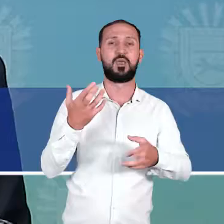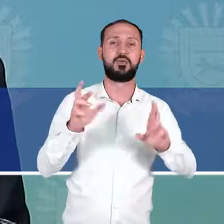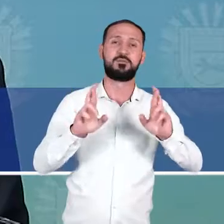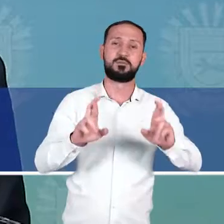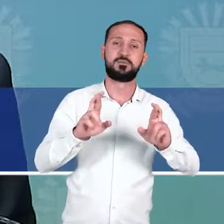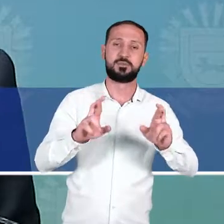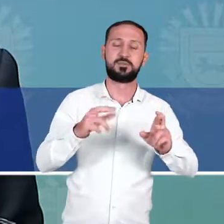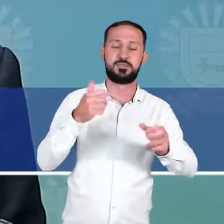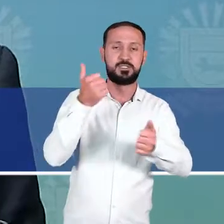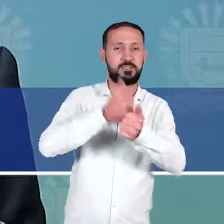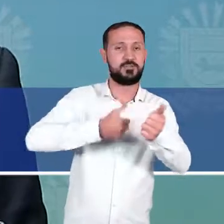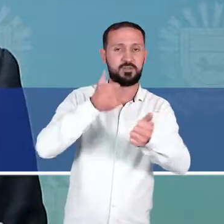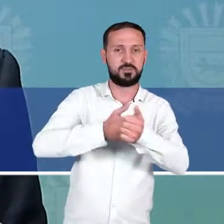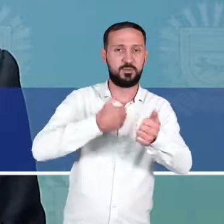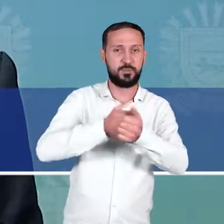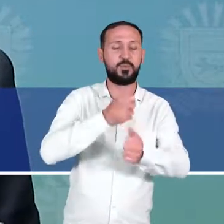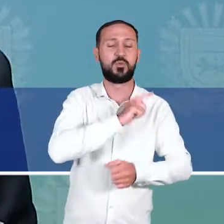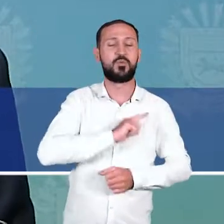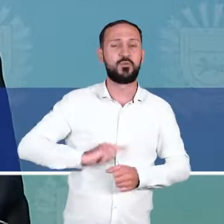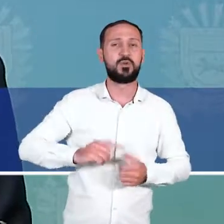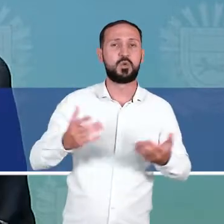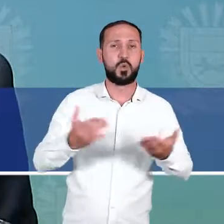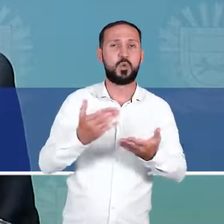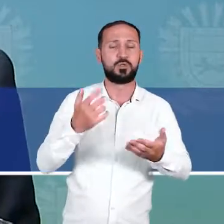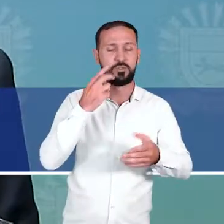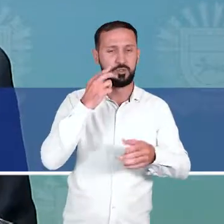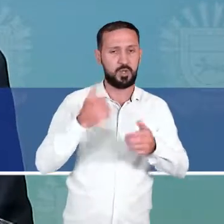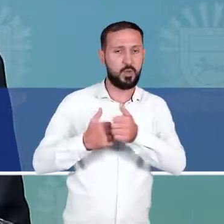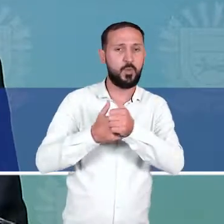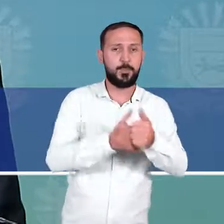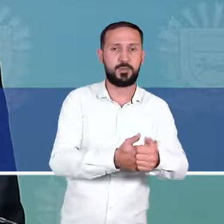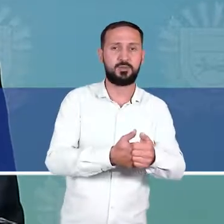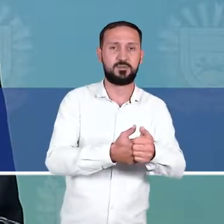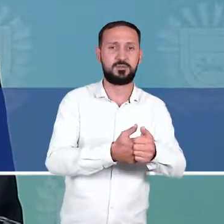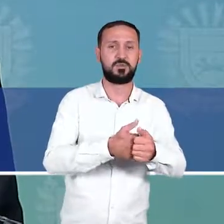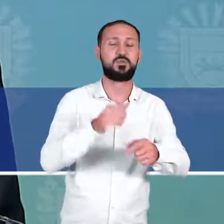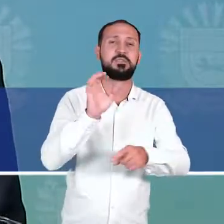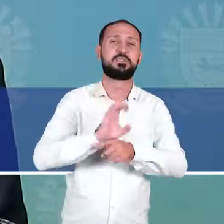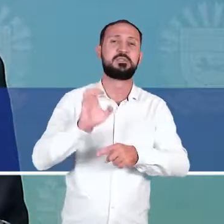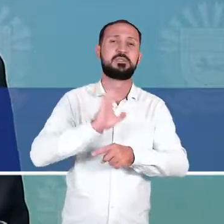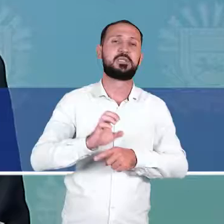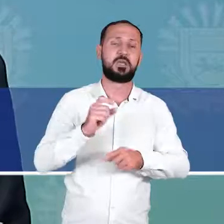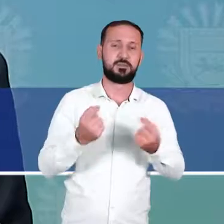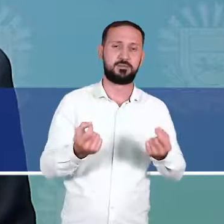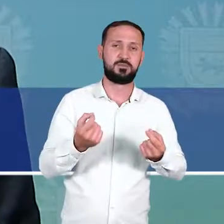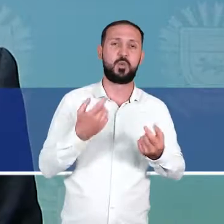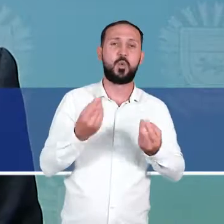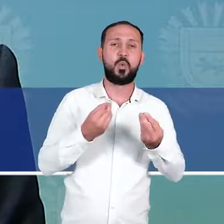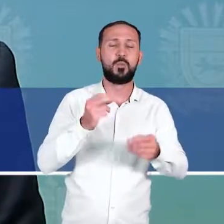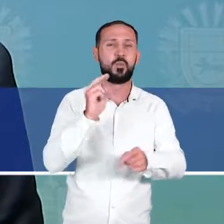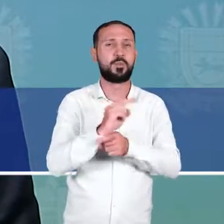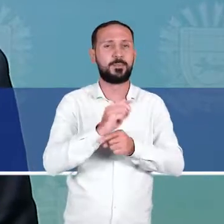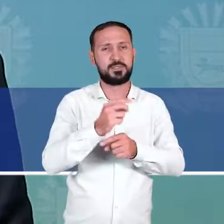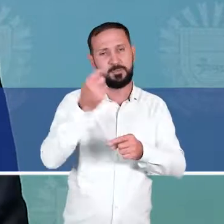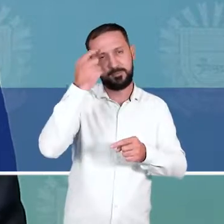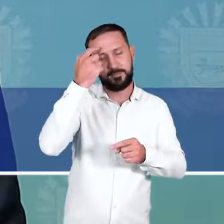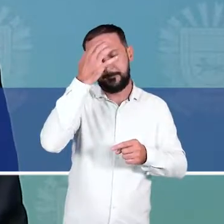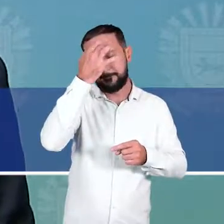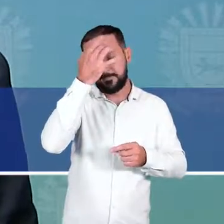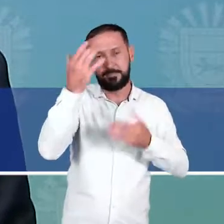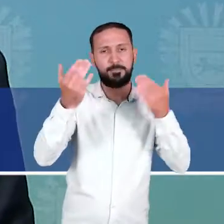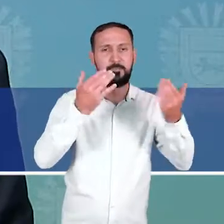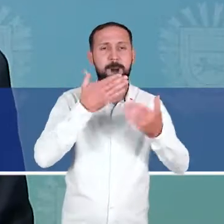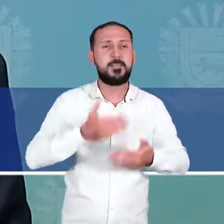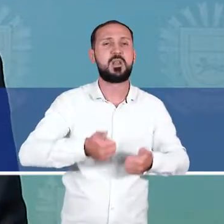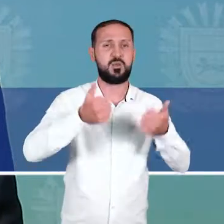espero que sirva de reflexão, inclusive para o governo do Estado, que hoje comanda o nosso Estado, da condição psicológica de melhorar para